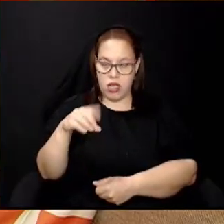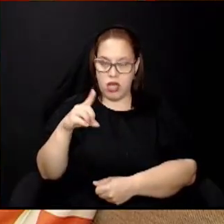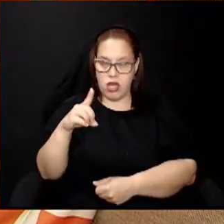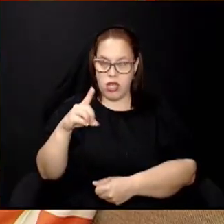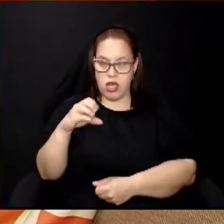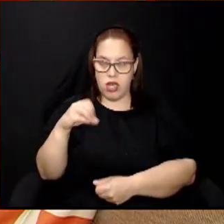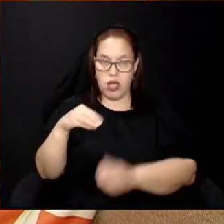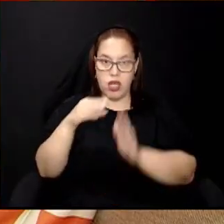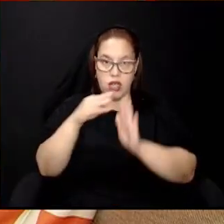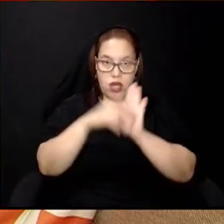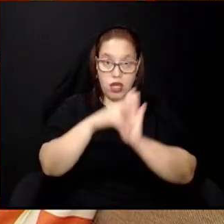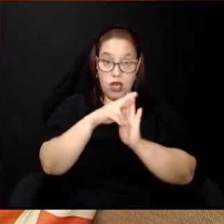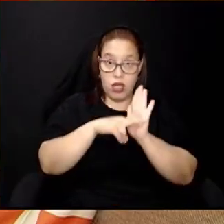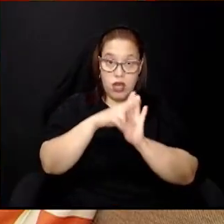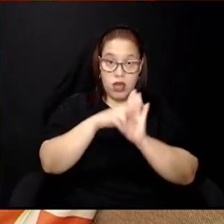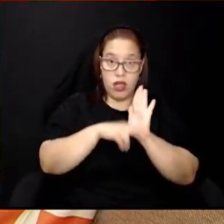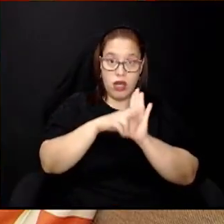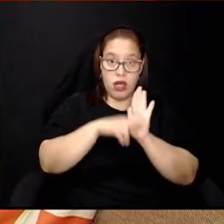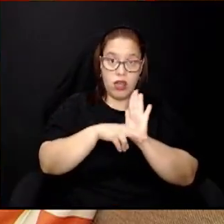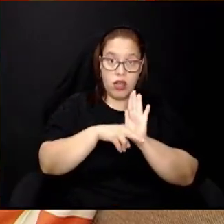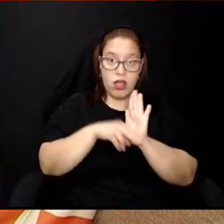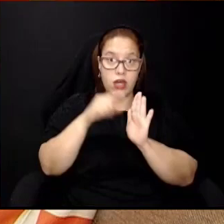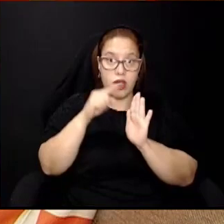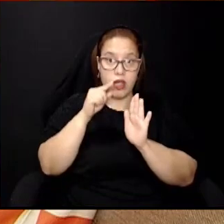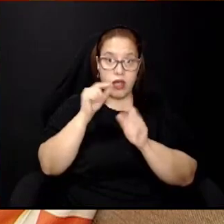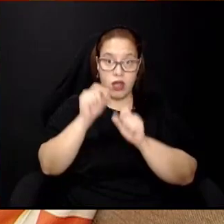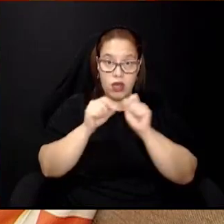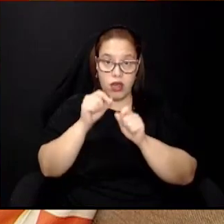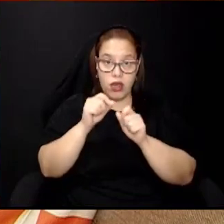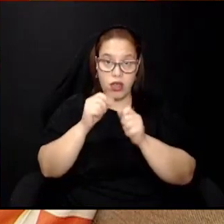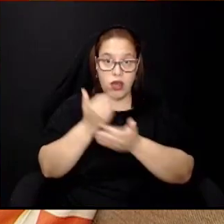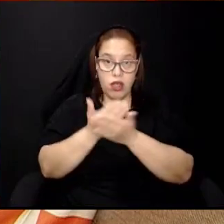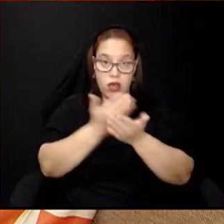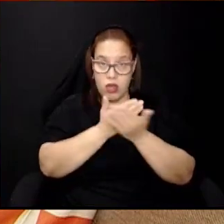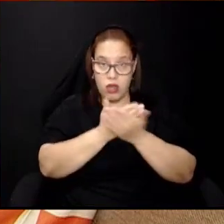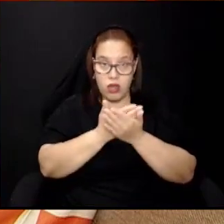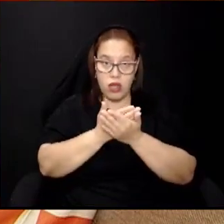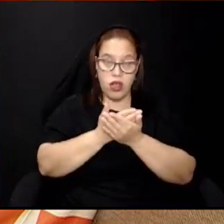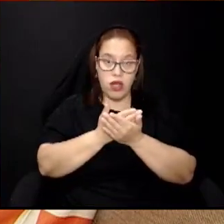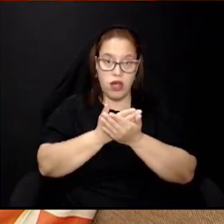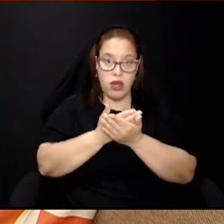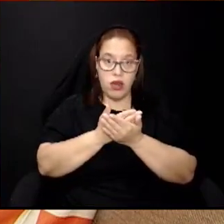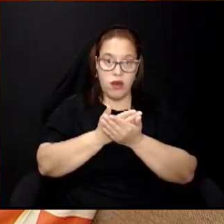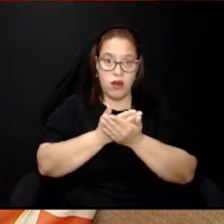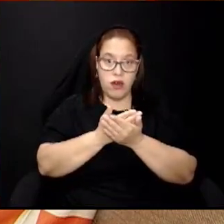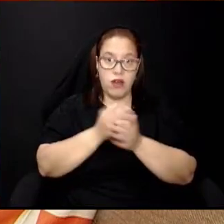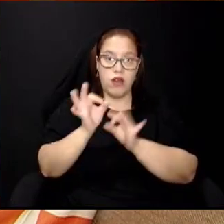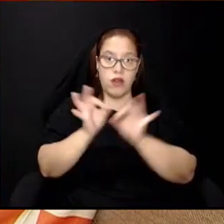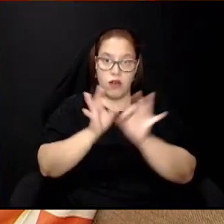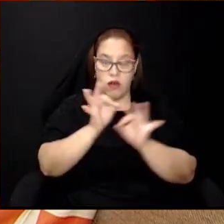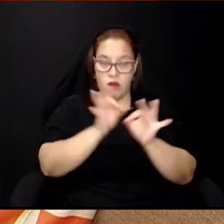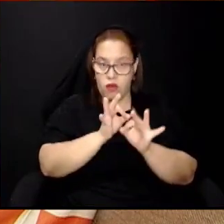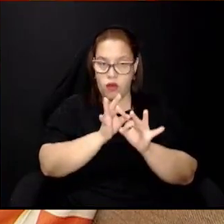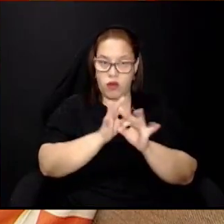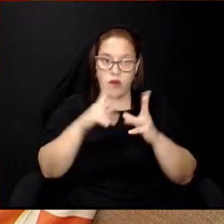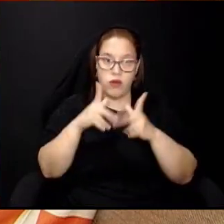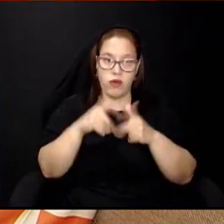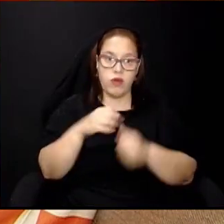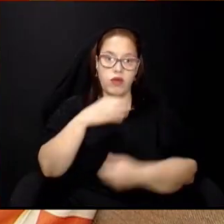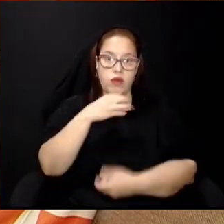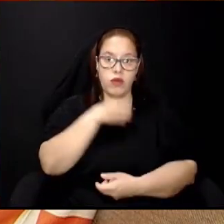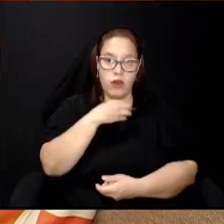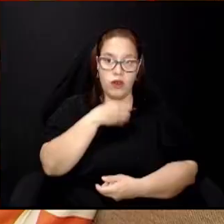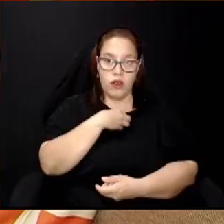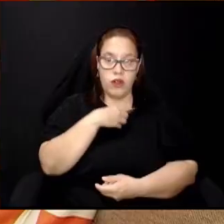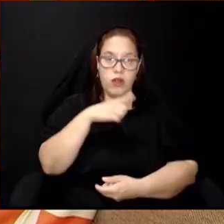gente fala, né? O manual que diz, que estudou e que organizou todos os sintomas de quem